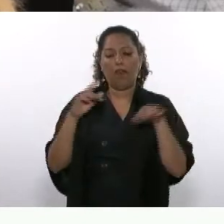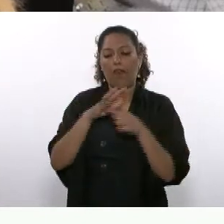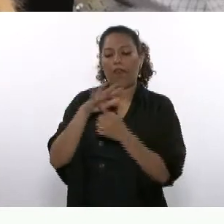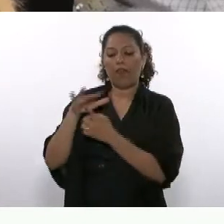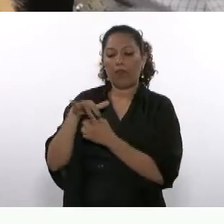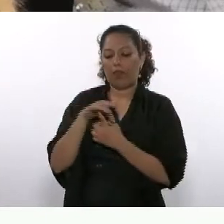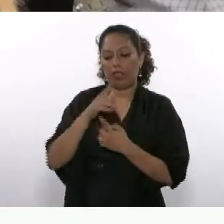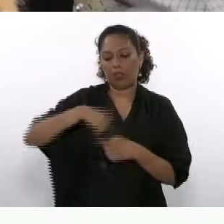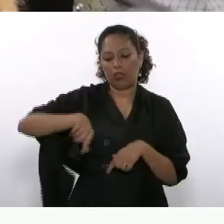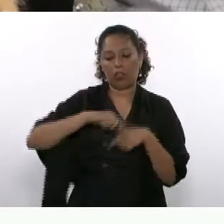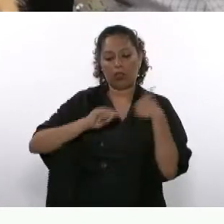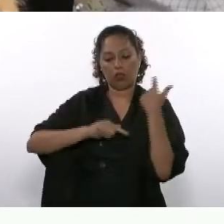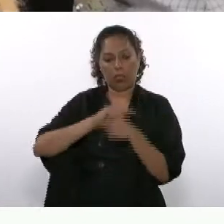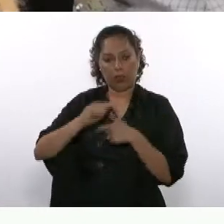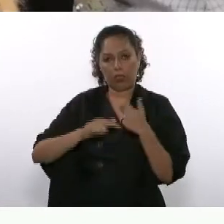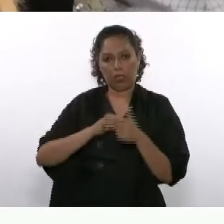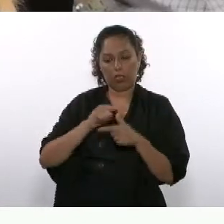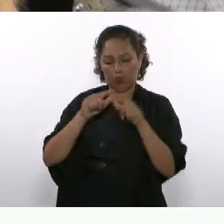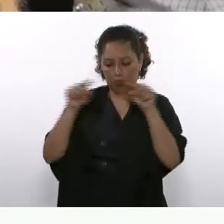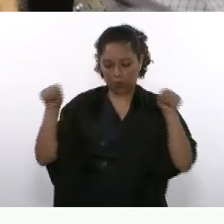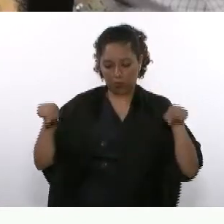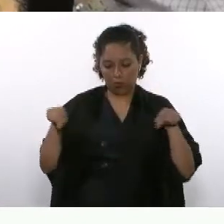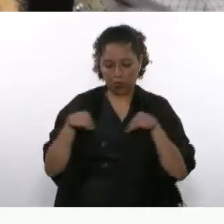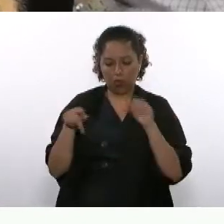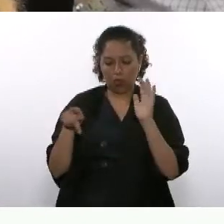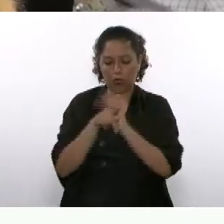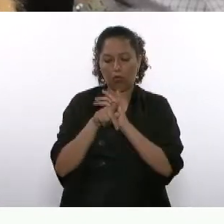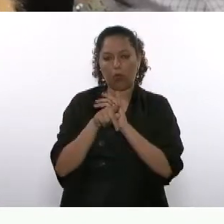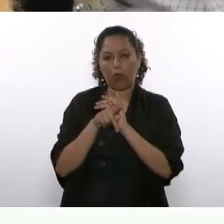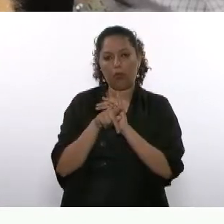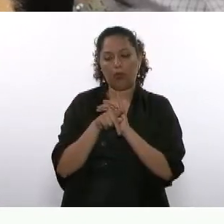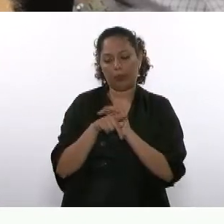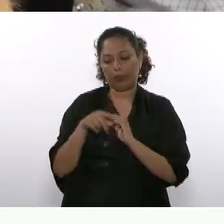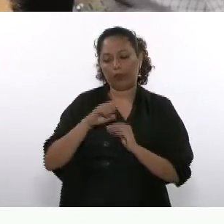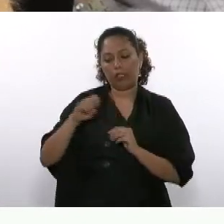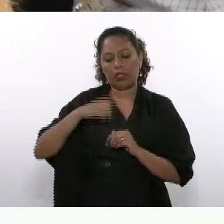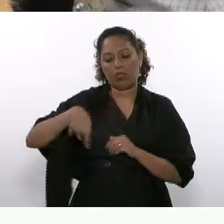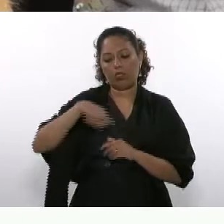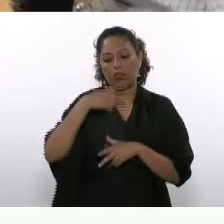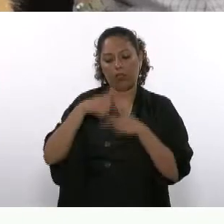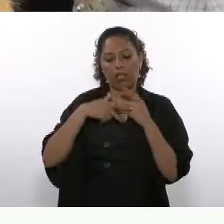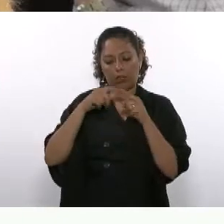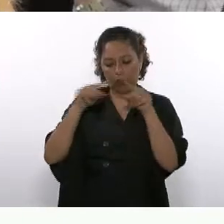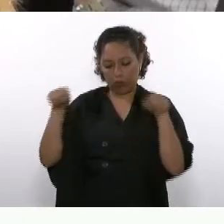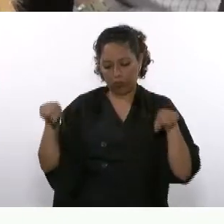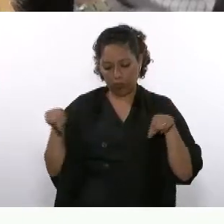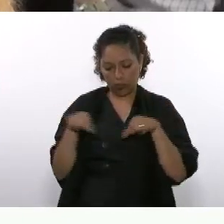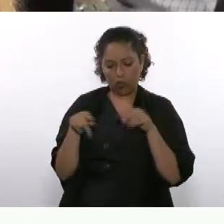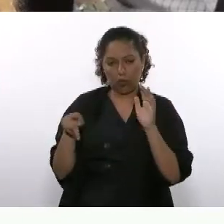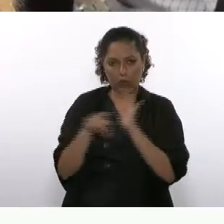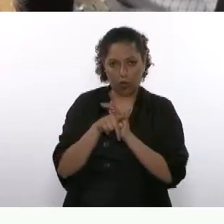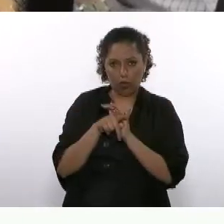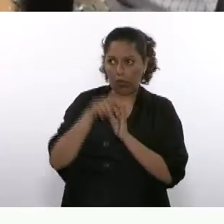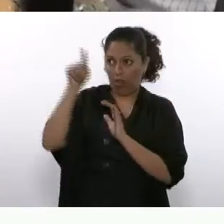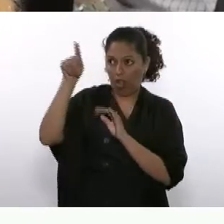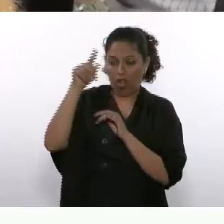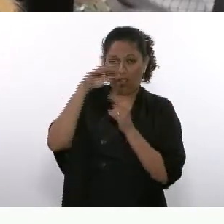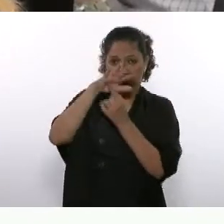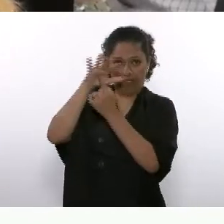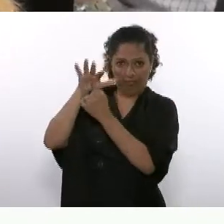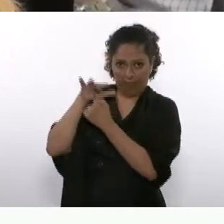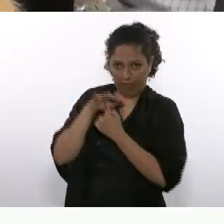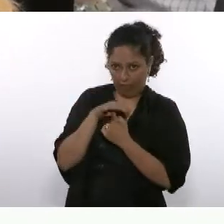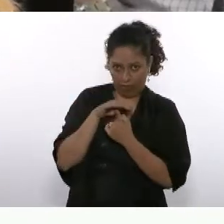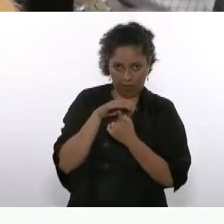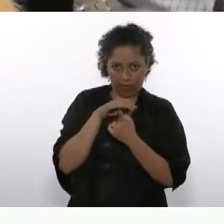estande próprio. É um fato importante, quando a gente fala que a gente participa com estande próprio, não é só a Setur